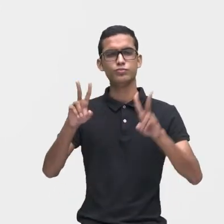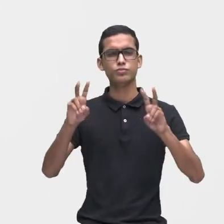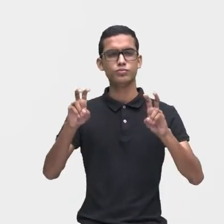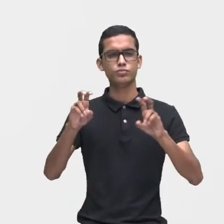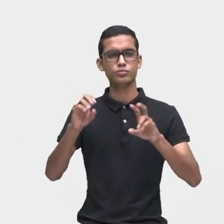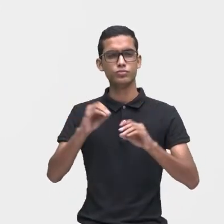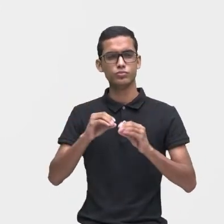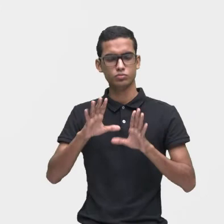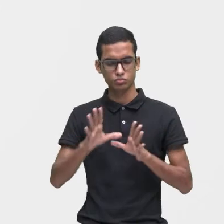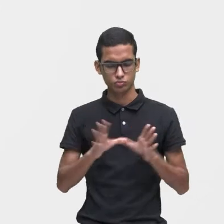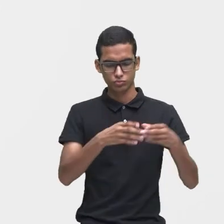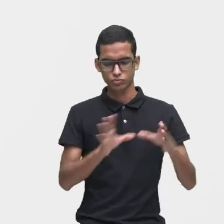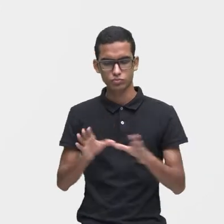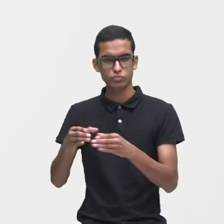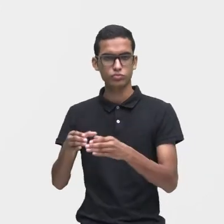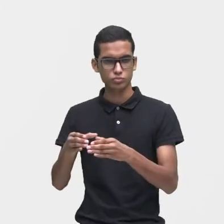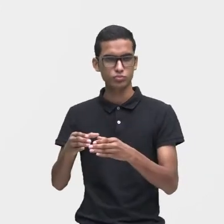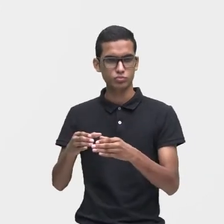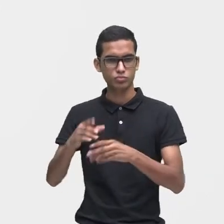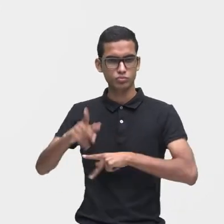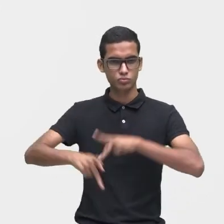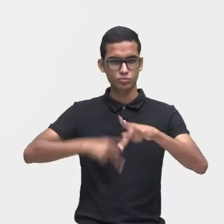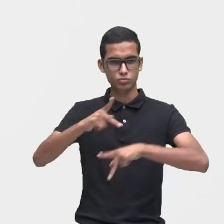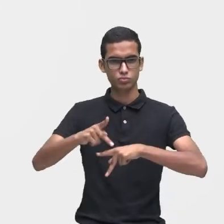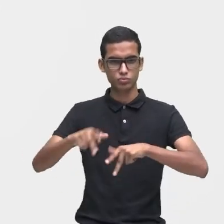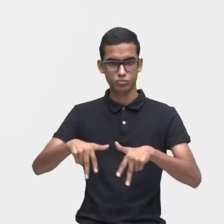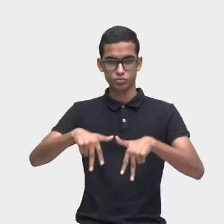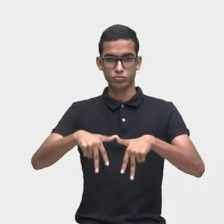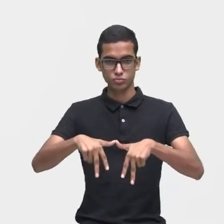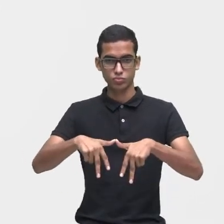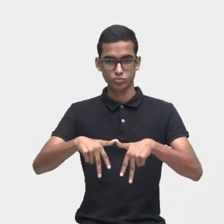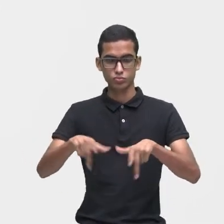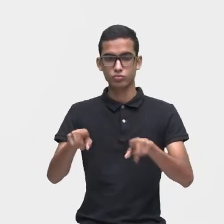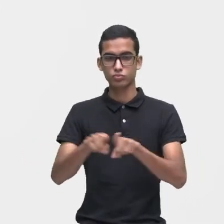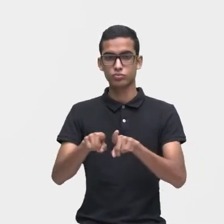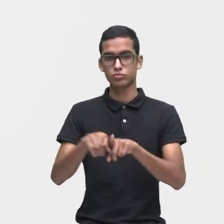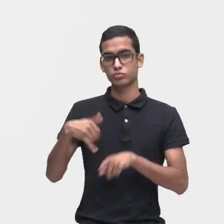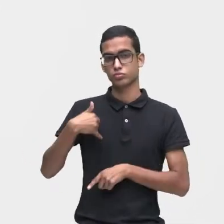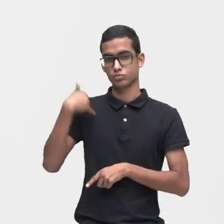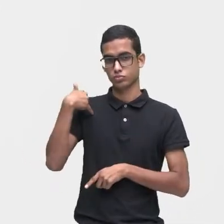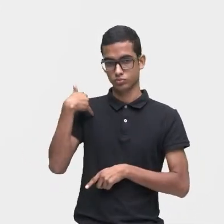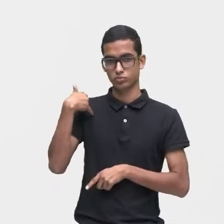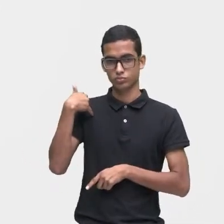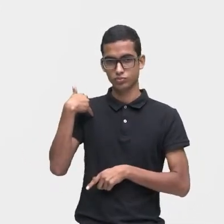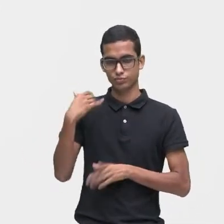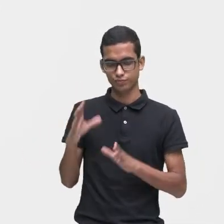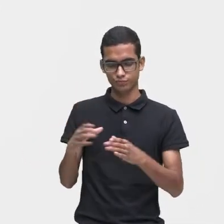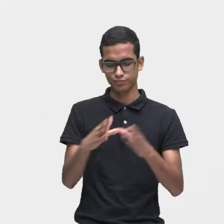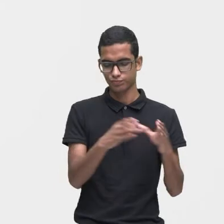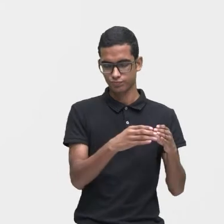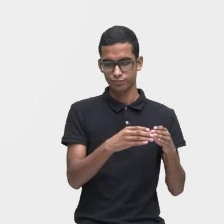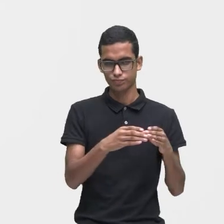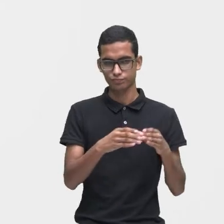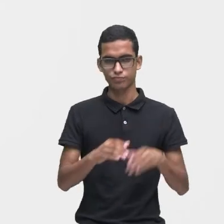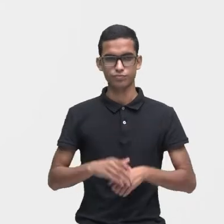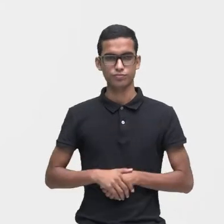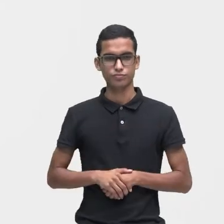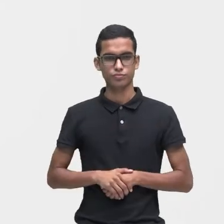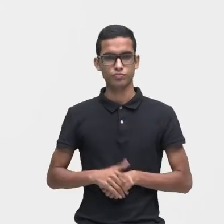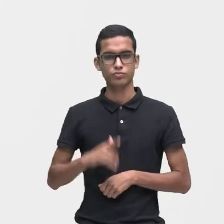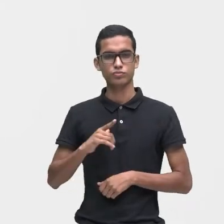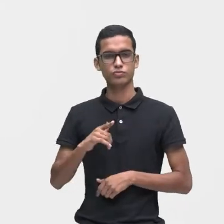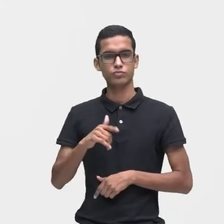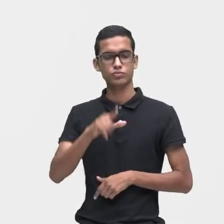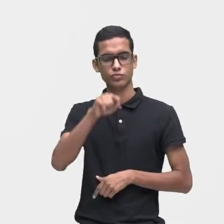sexo segundo grupo e idade. Muito bem. A tabela azul representa o número de homens.